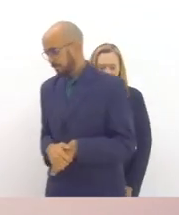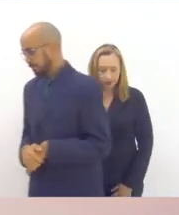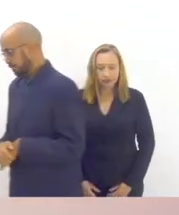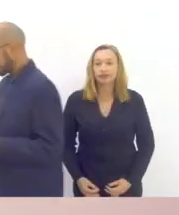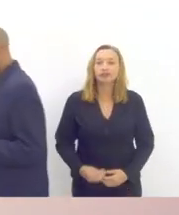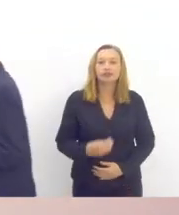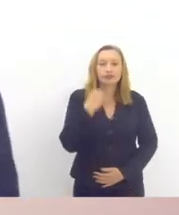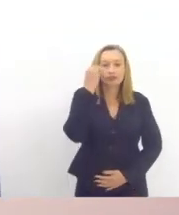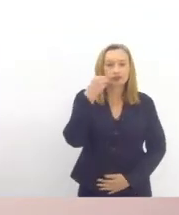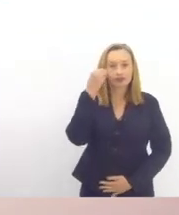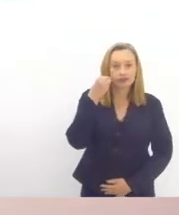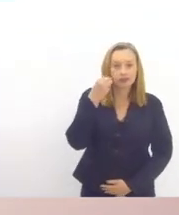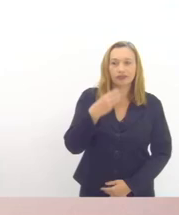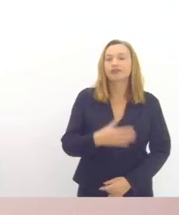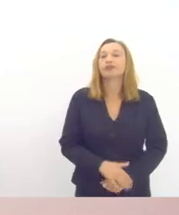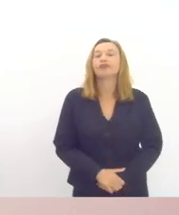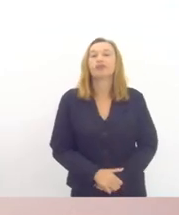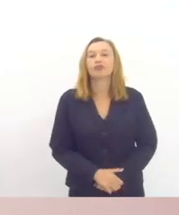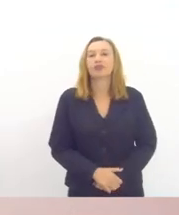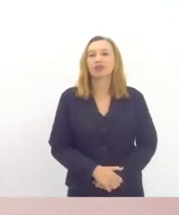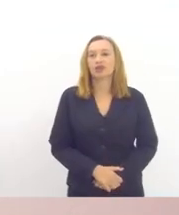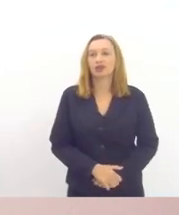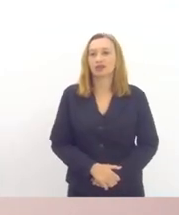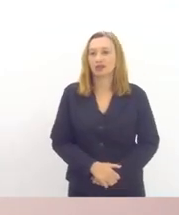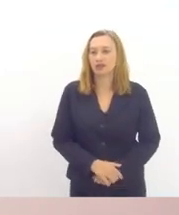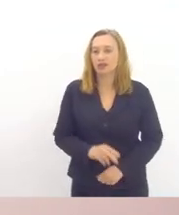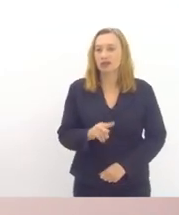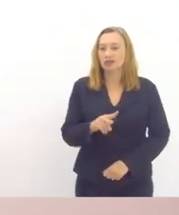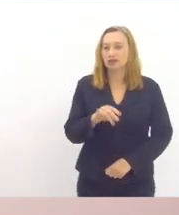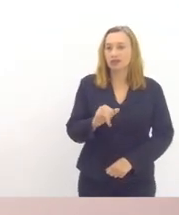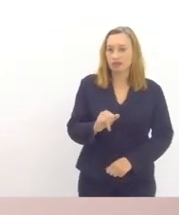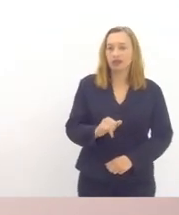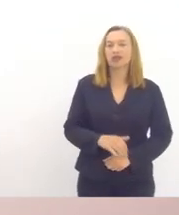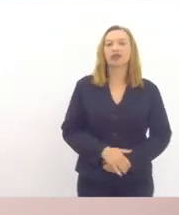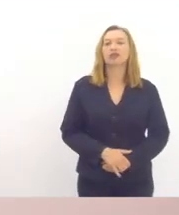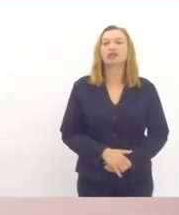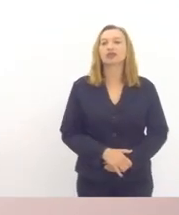desse tipo? E a gente vai, outra vez, entrando,